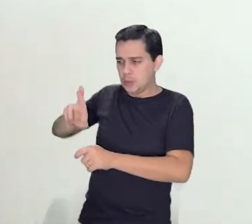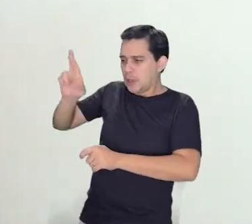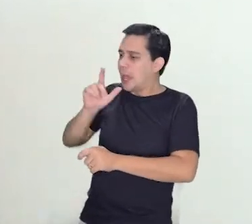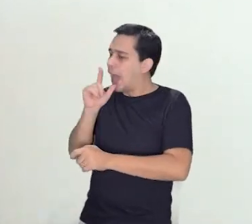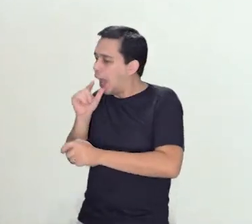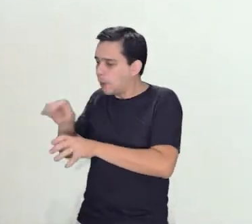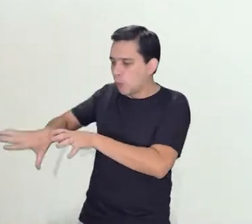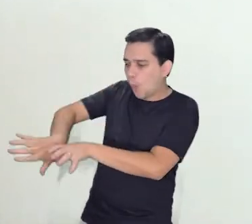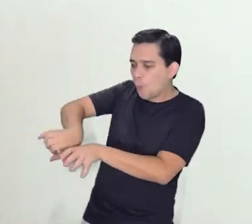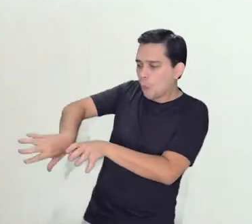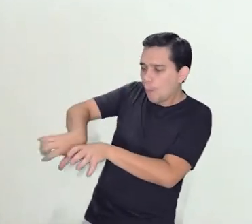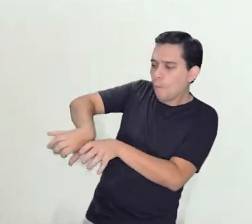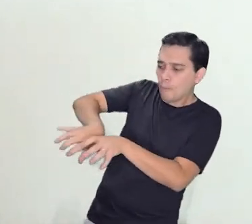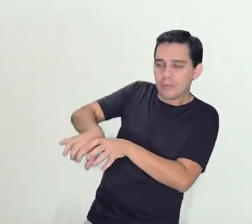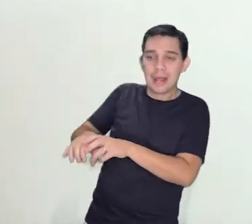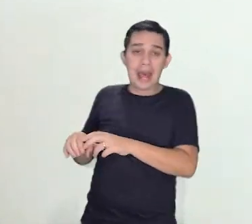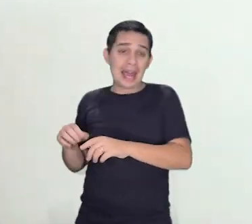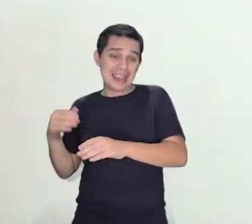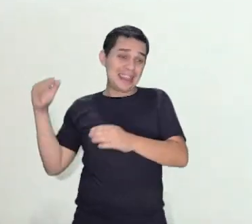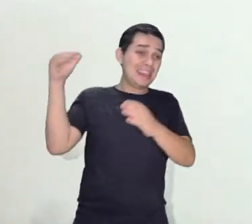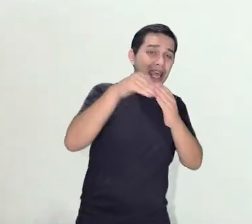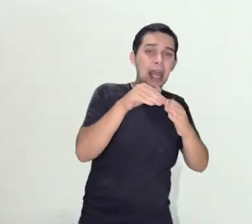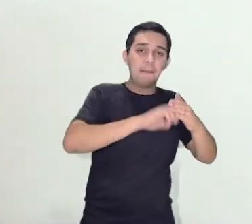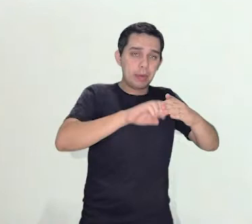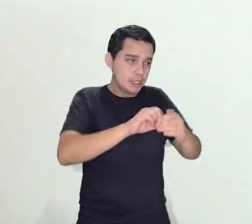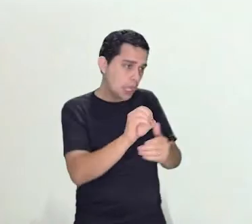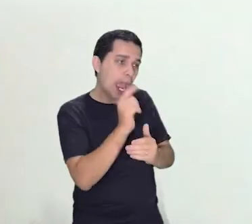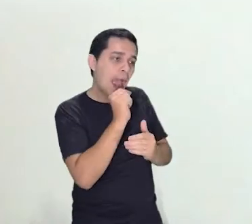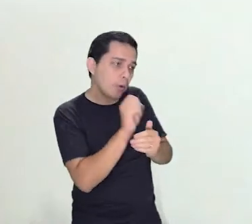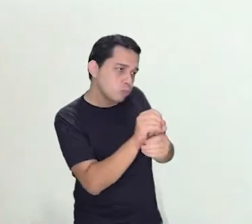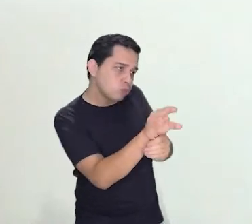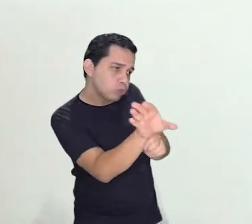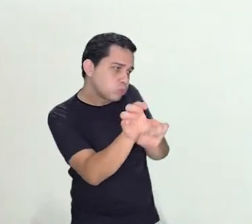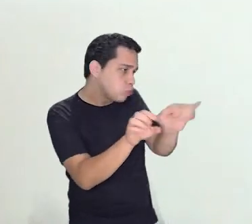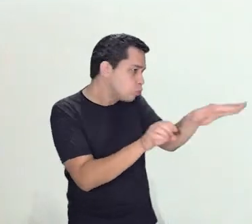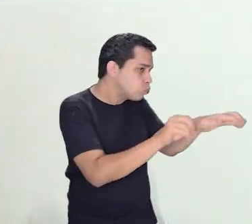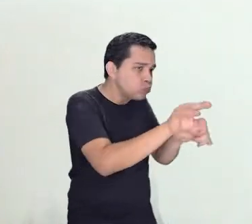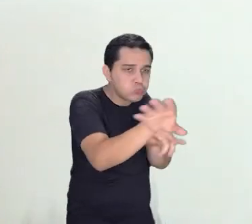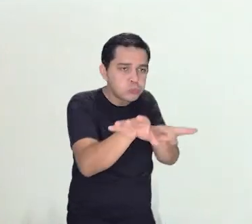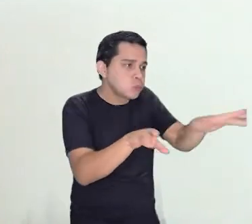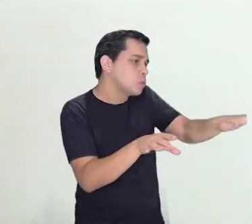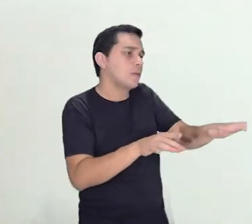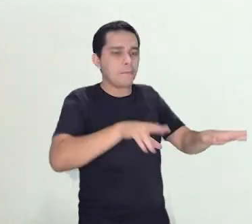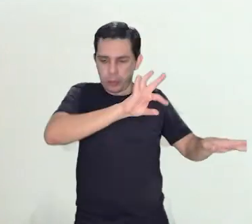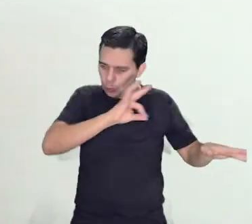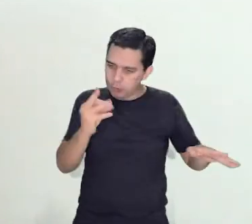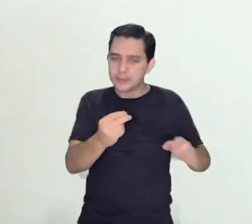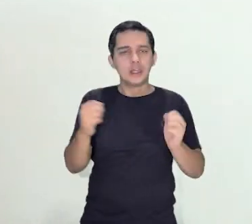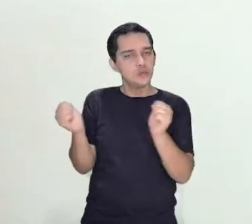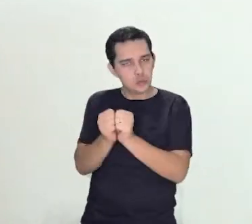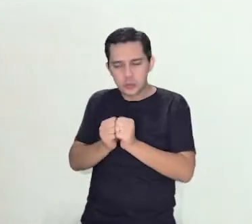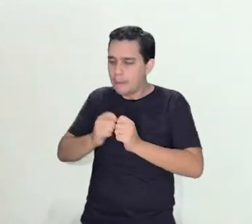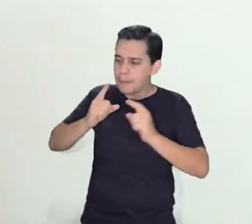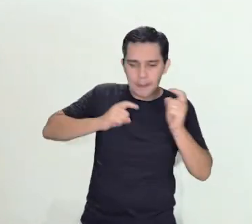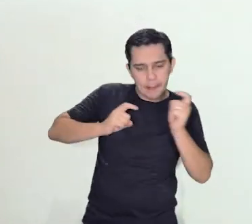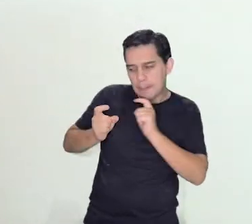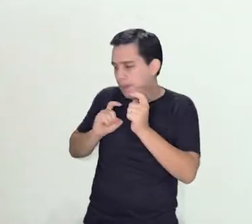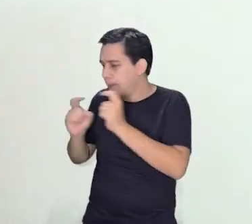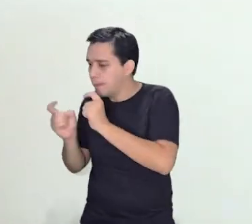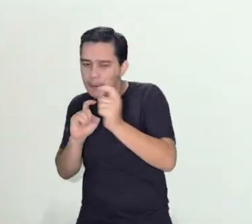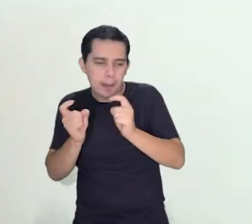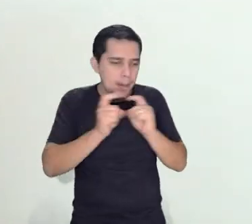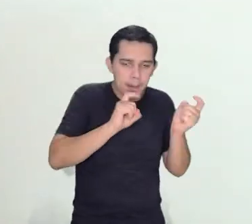a entrega da água para o consumidor, é recomendável que esse processo seja